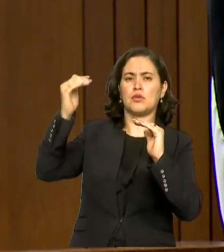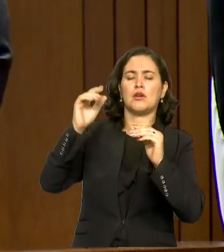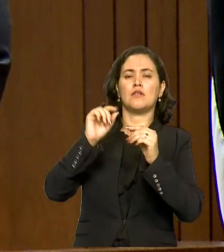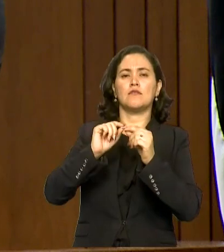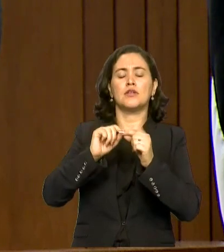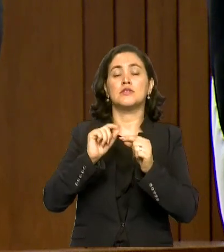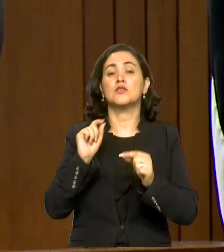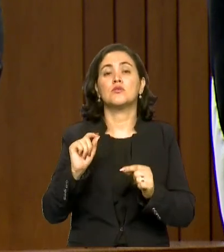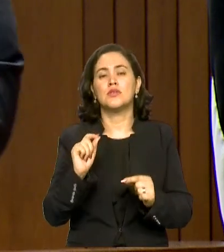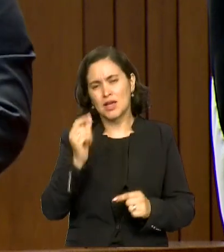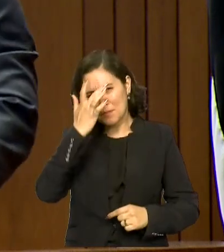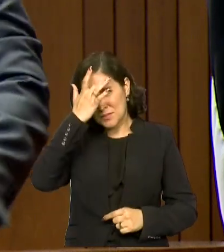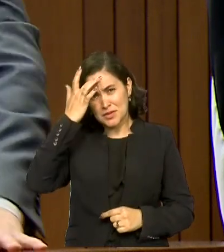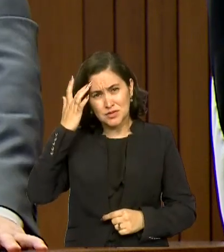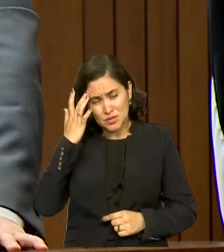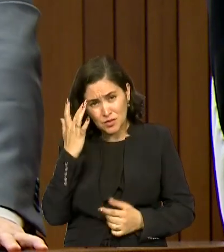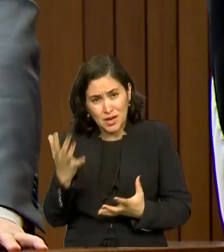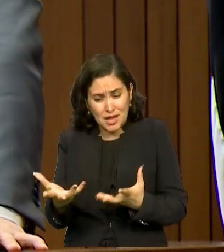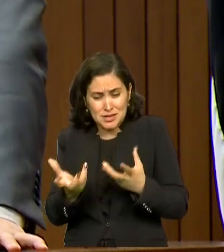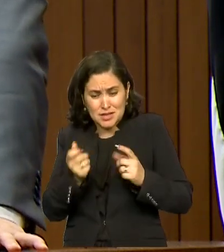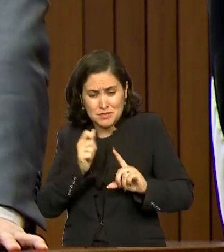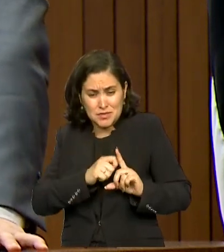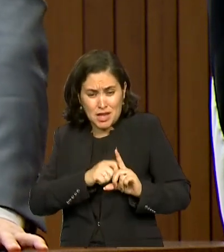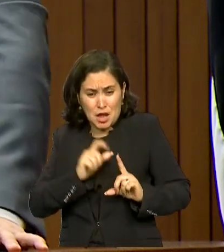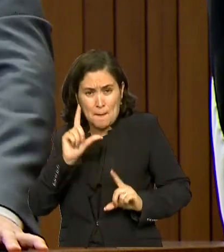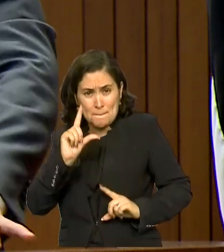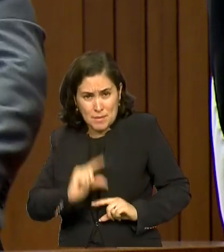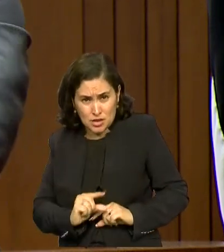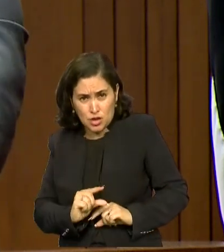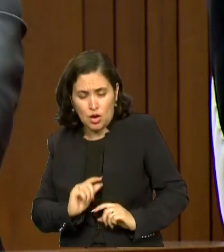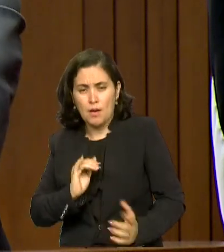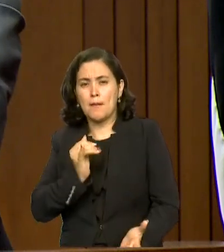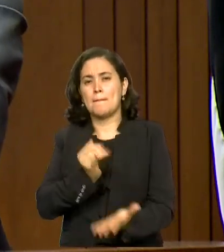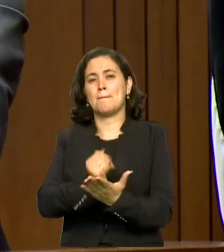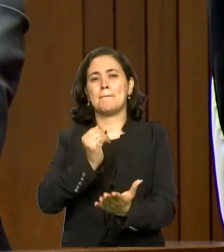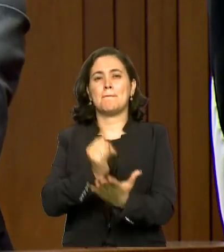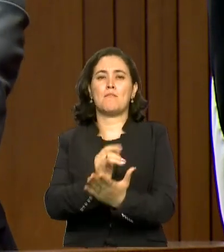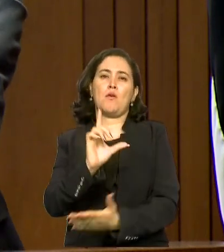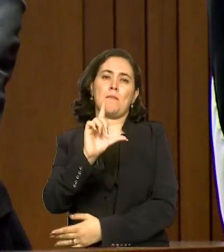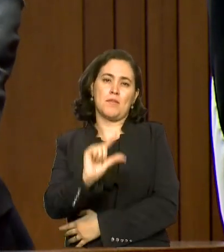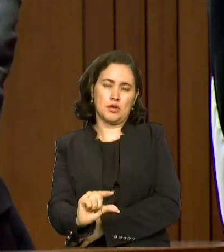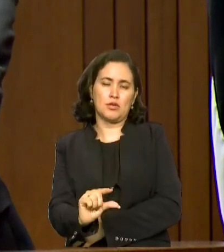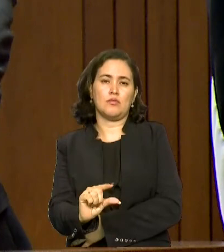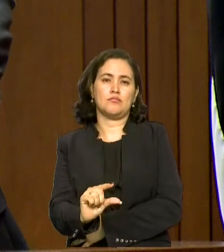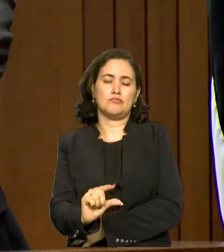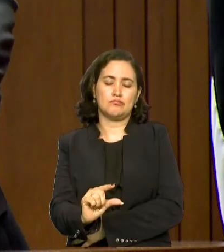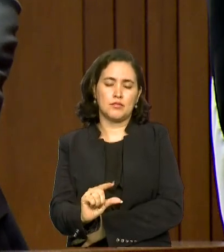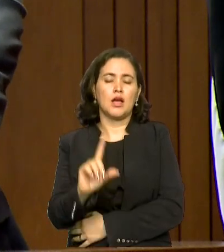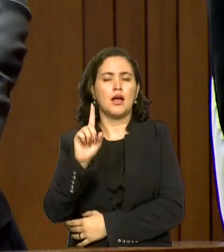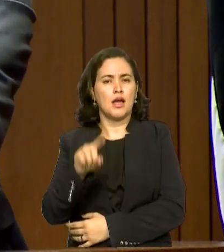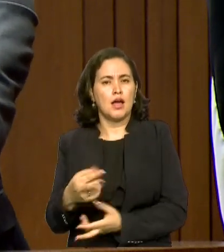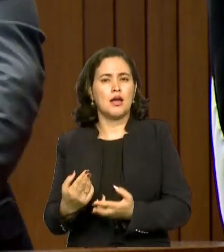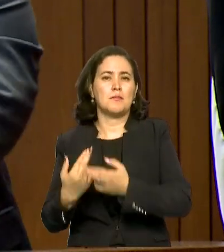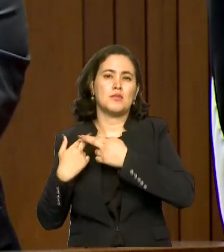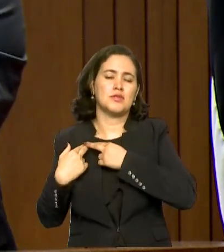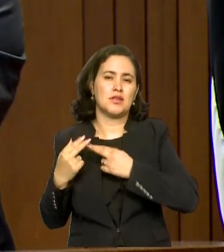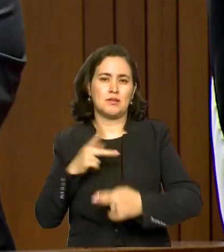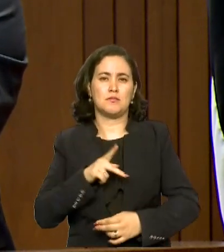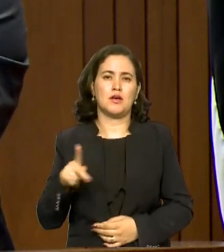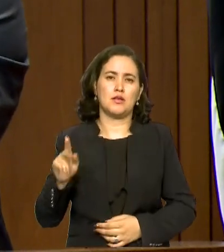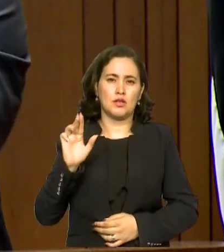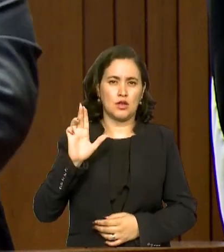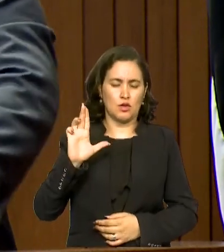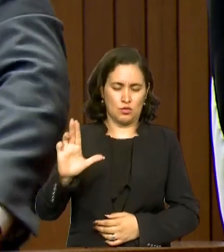menos impostos, fazendo justiça social. Esse é o compromisso do presidente Lula com o país e é por isso que eu digo que o país, que o